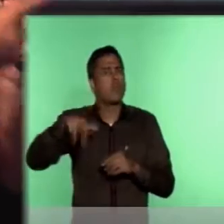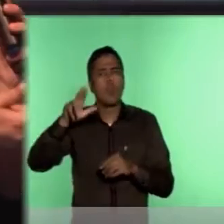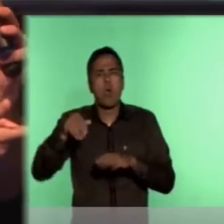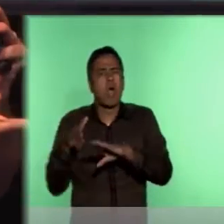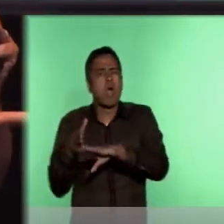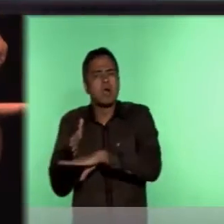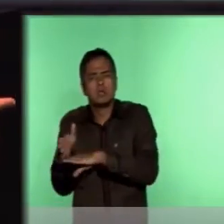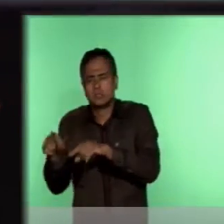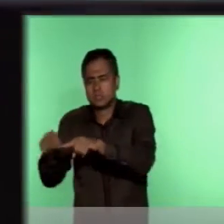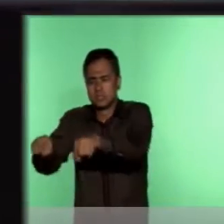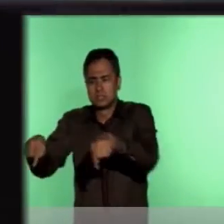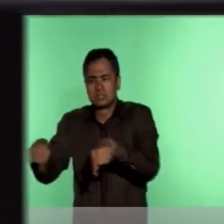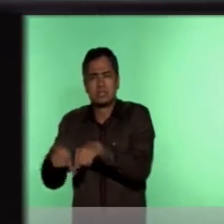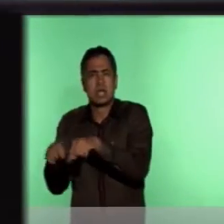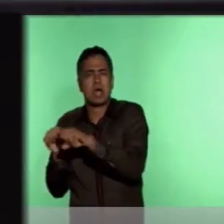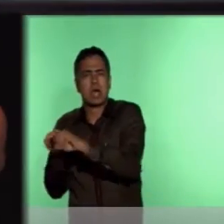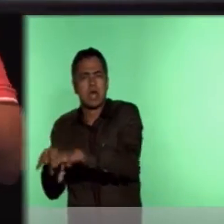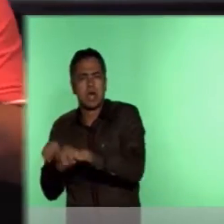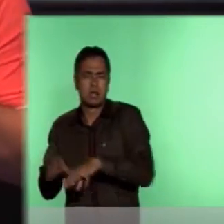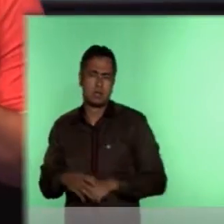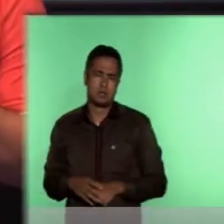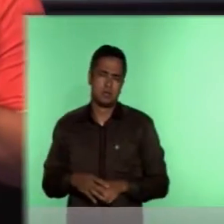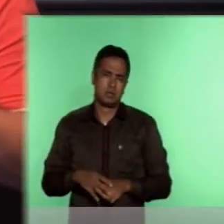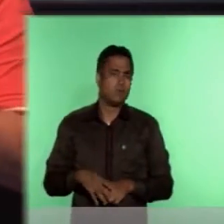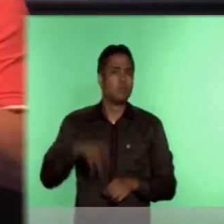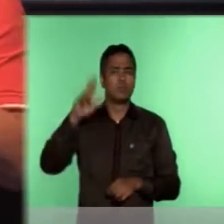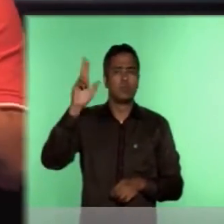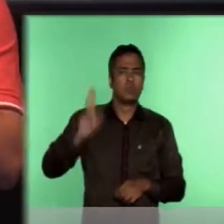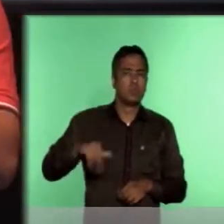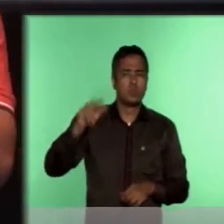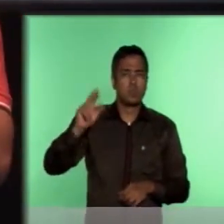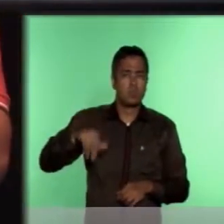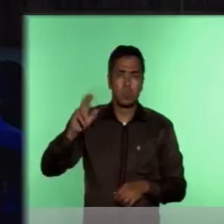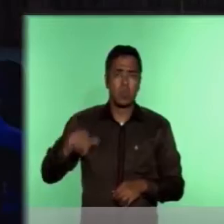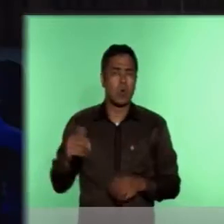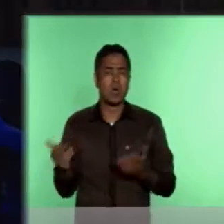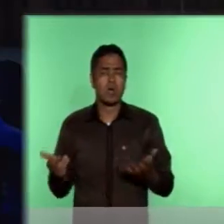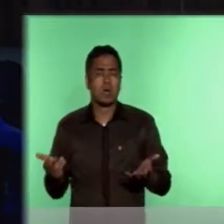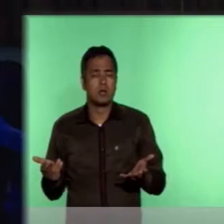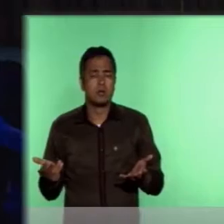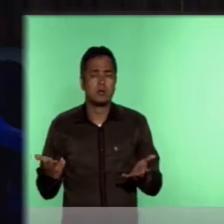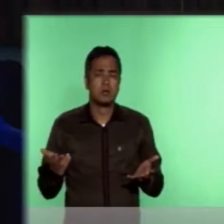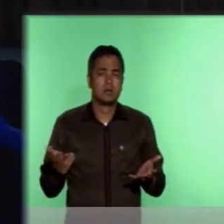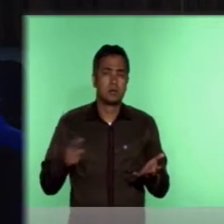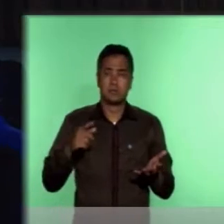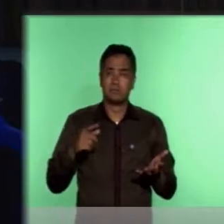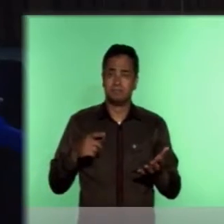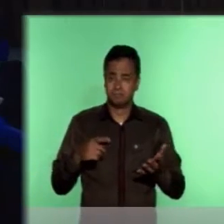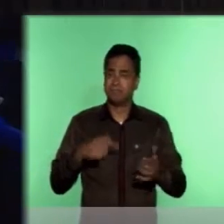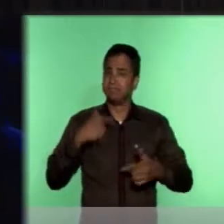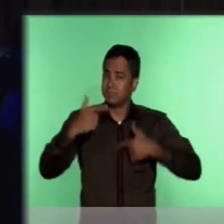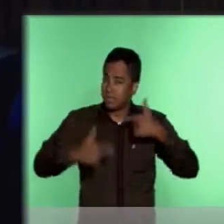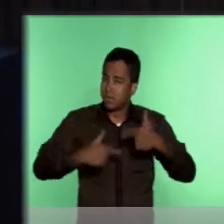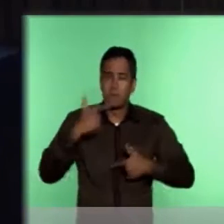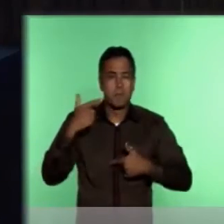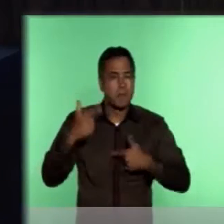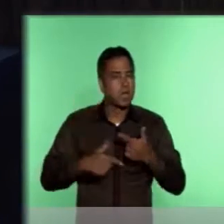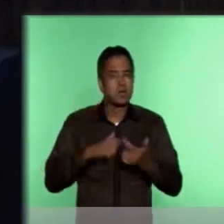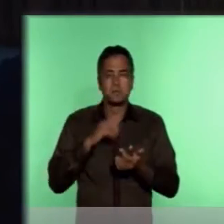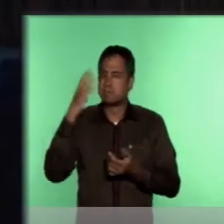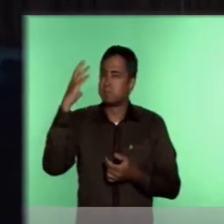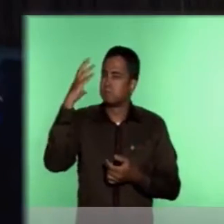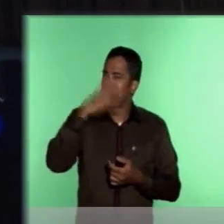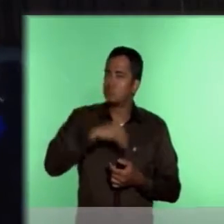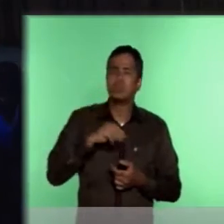nunca enfrentaram o tema, nunca enfrentaram a tarefa que talvez seja a tarefa mais bonita que exista na sociedade, que é de educar